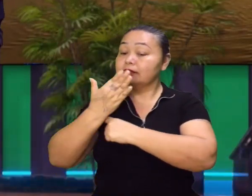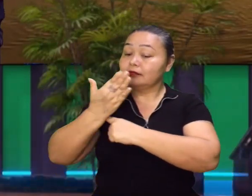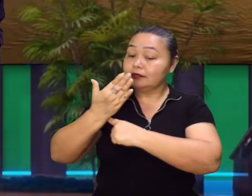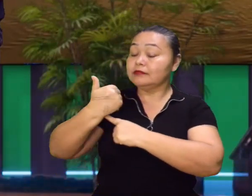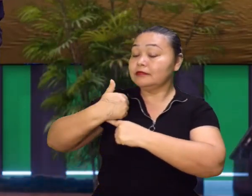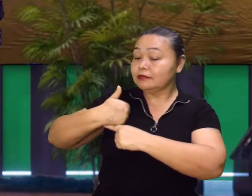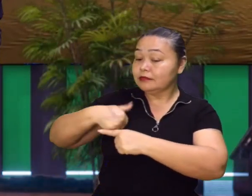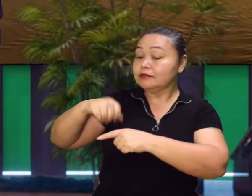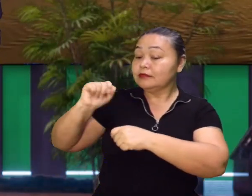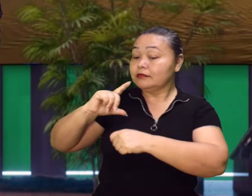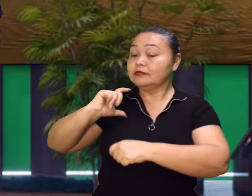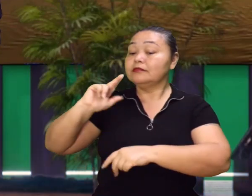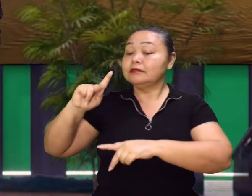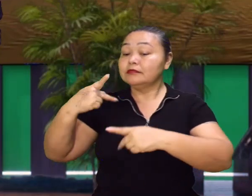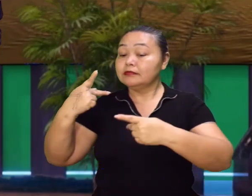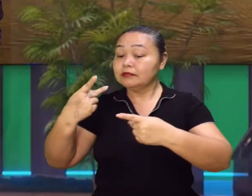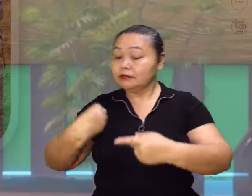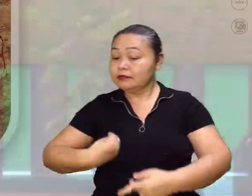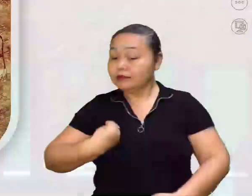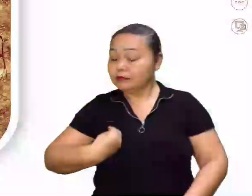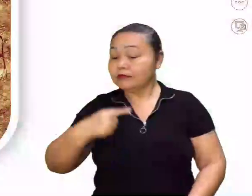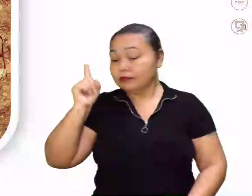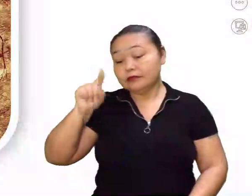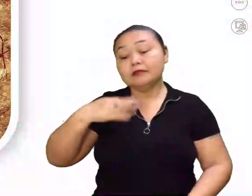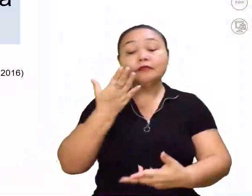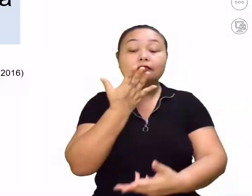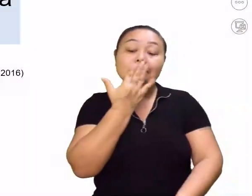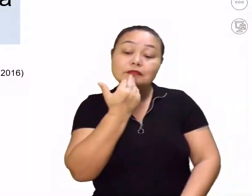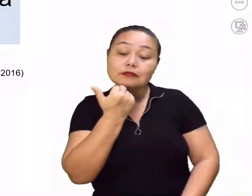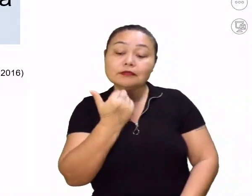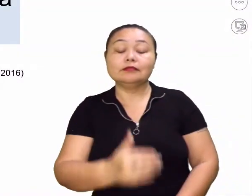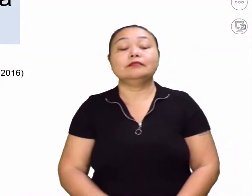alimento. Beleza. Beleza? Vamos lá.